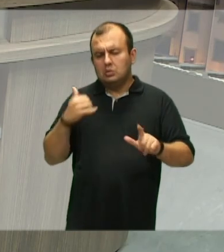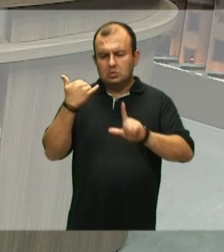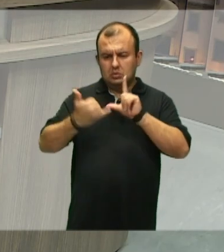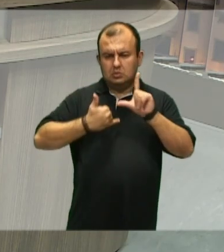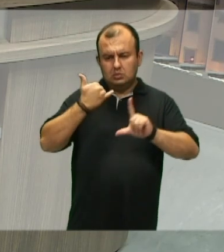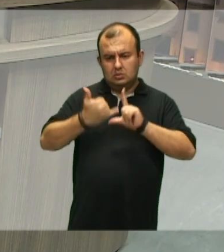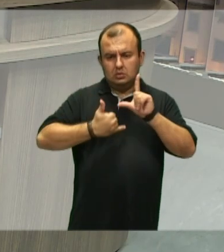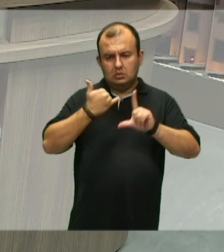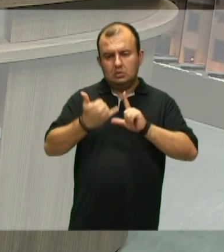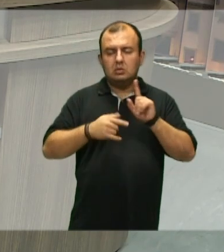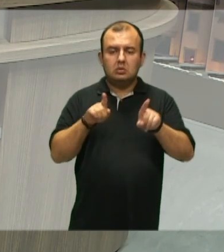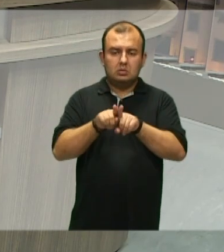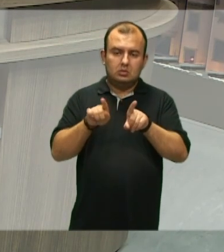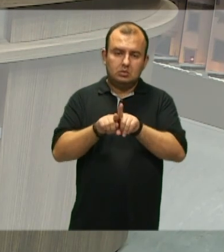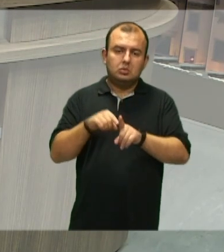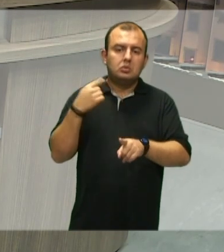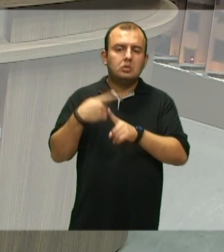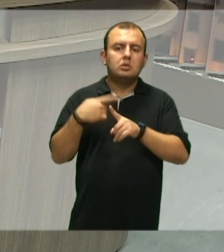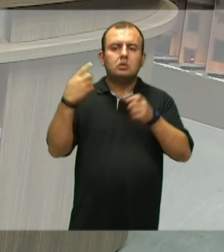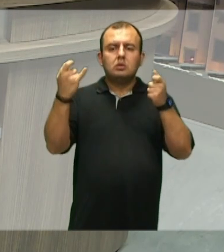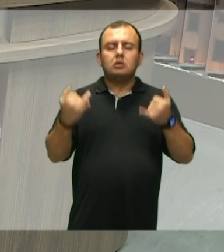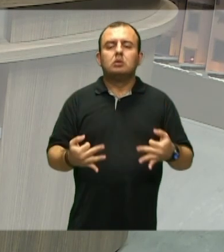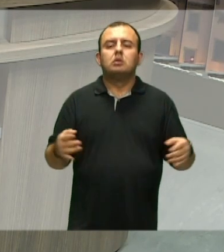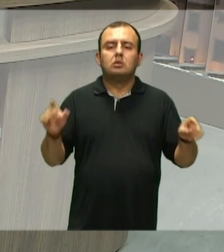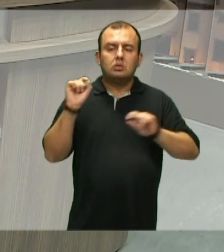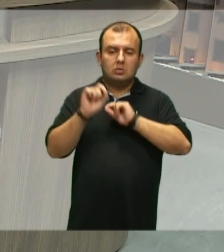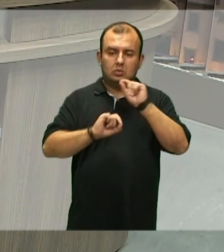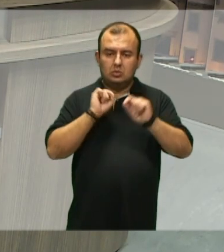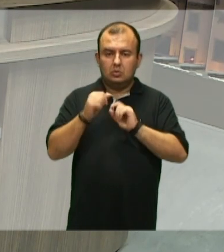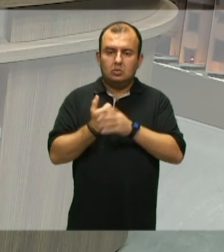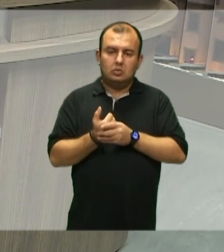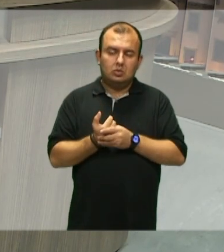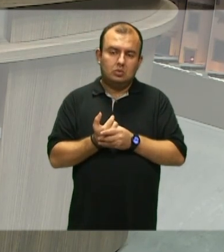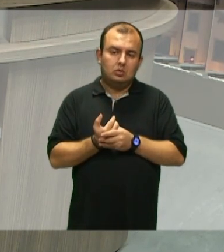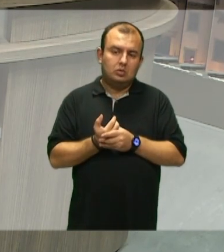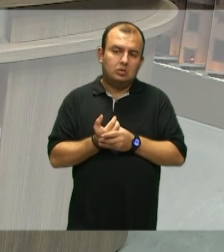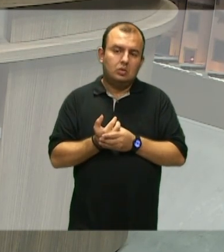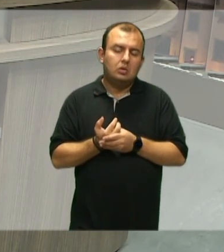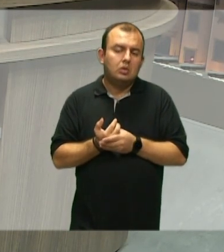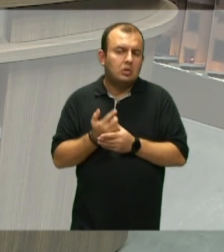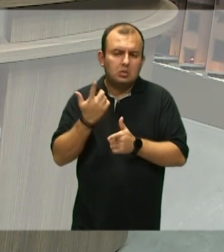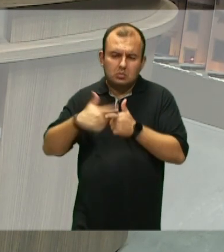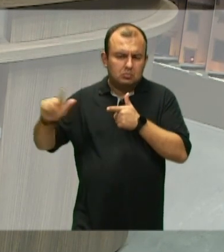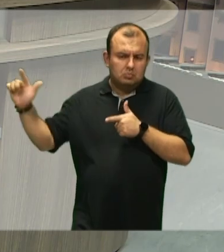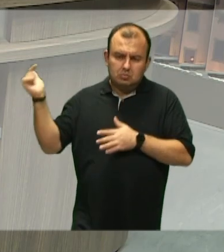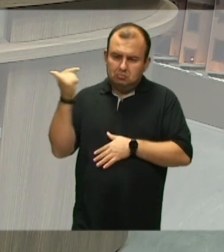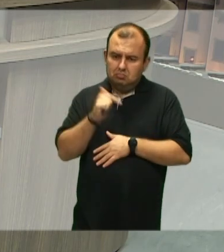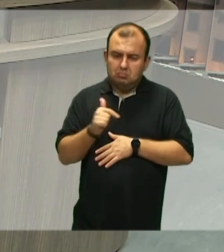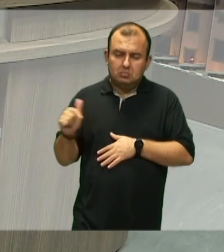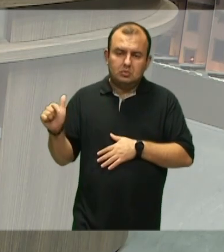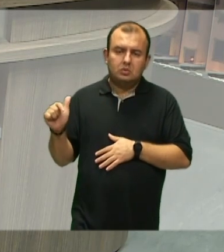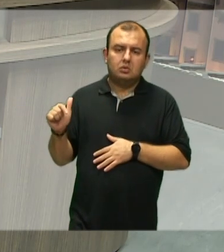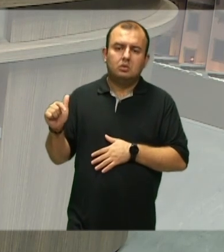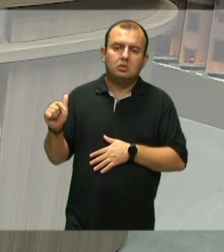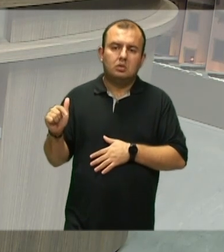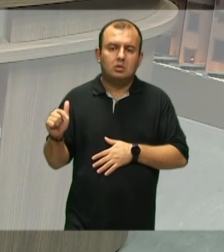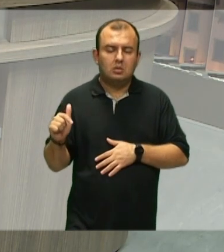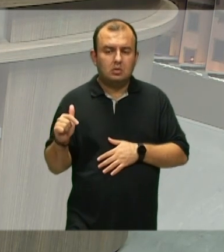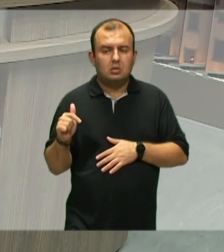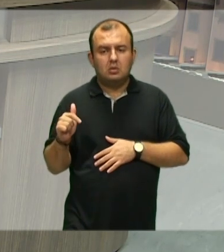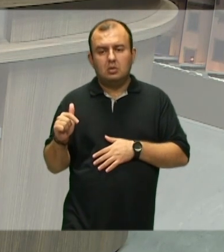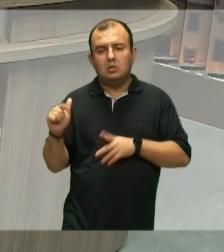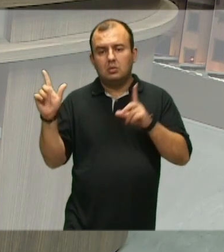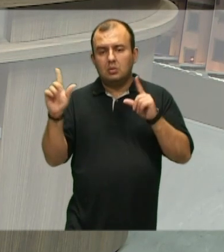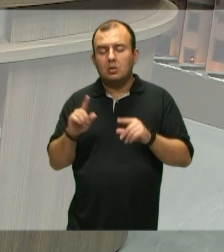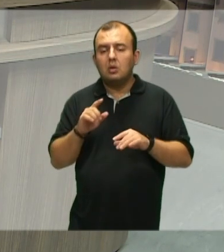lúdico, imaginativo. Isso. Porque se fala, inclusive, assim, né, não tem nenhum problema, mas isso de um tempo para cá menos,